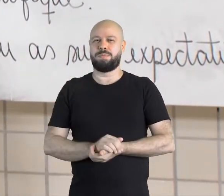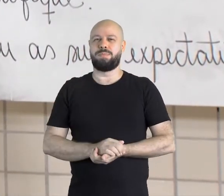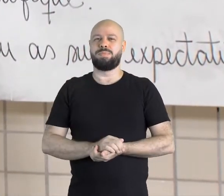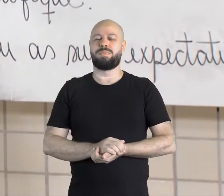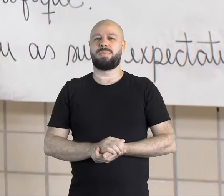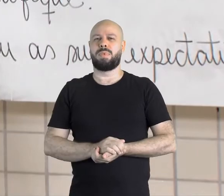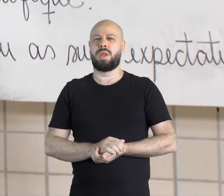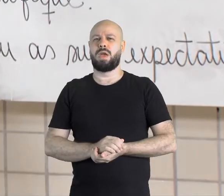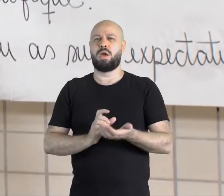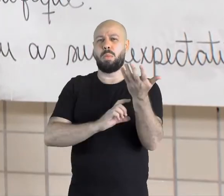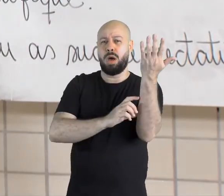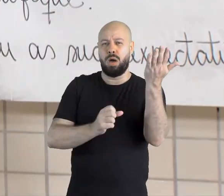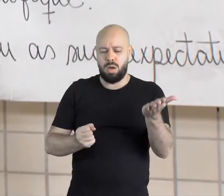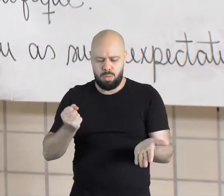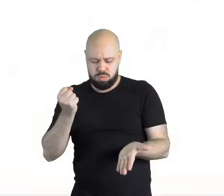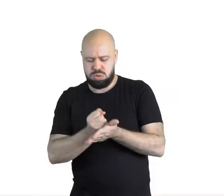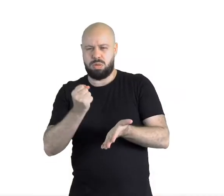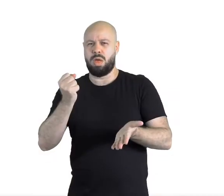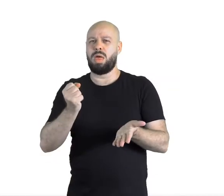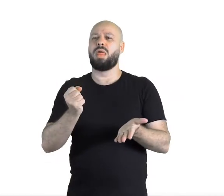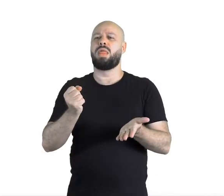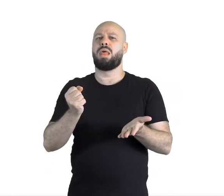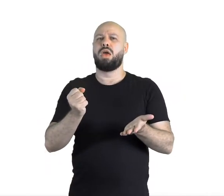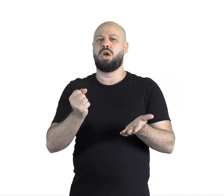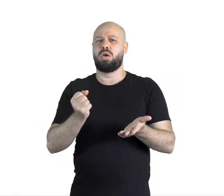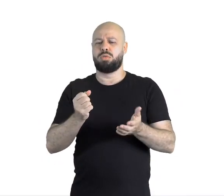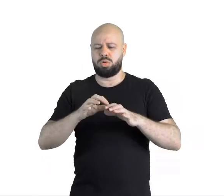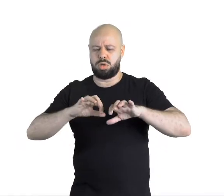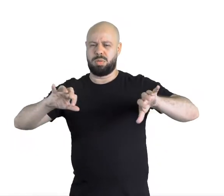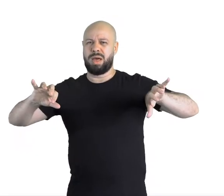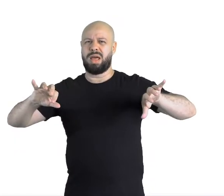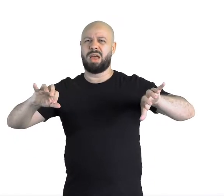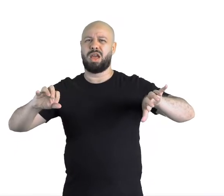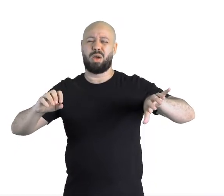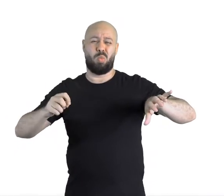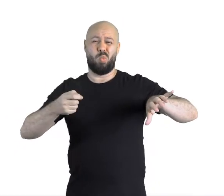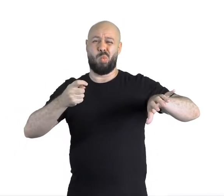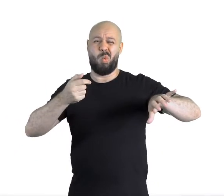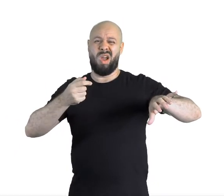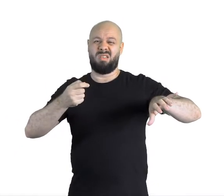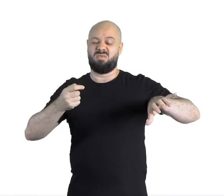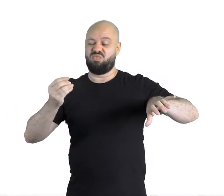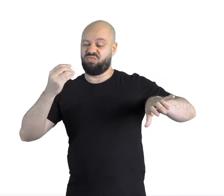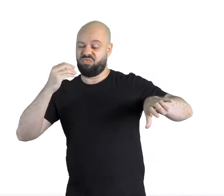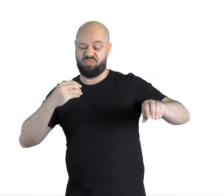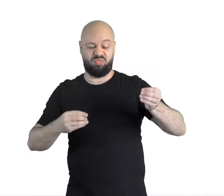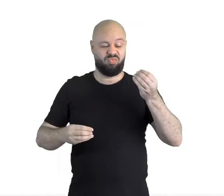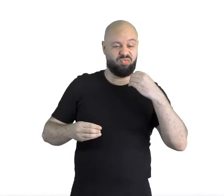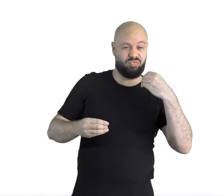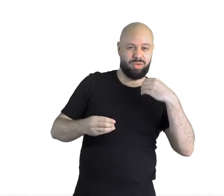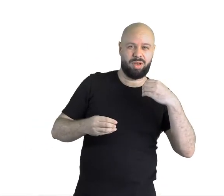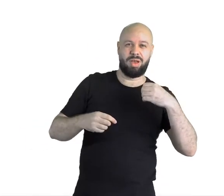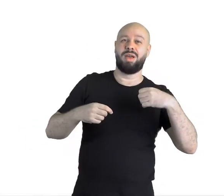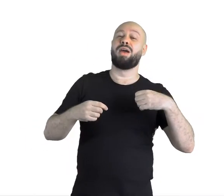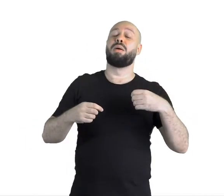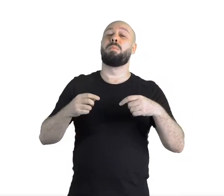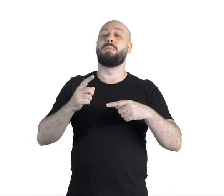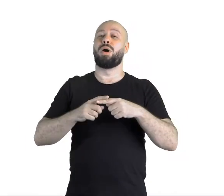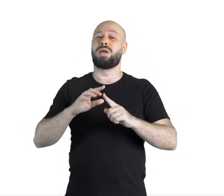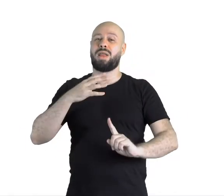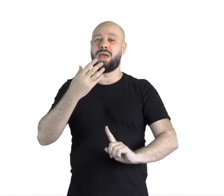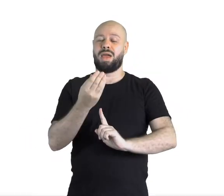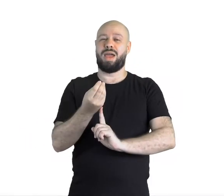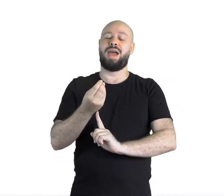cordel sem xilogravuras ficam quase que capengas quando se trata de arte popular